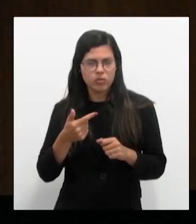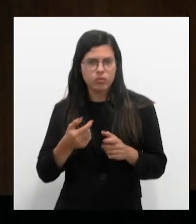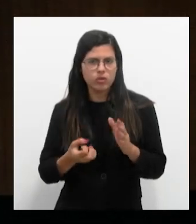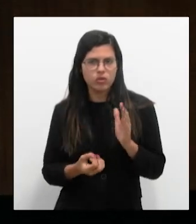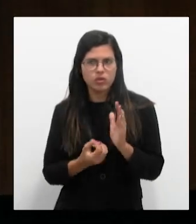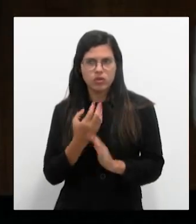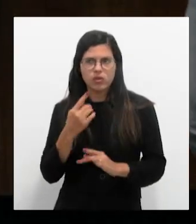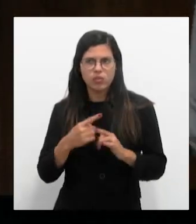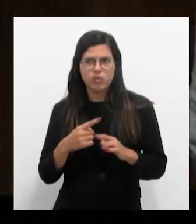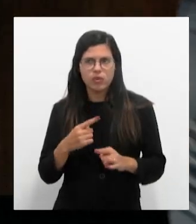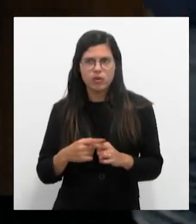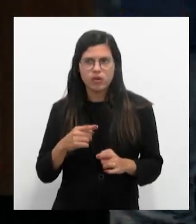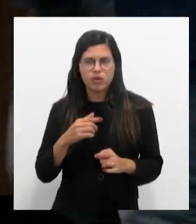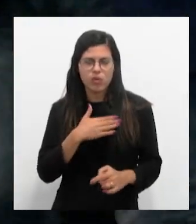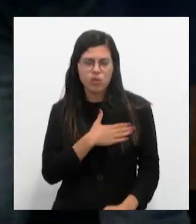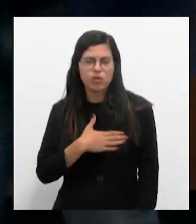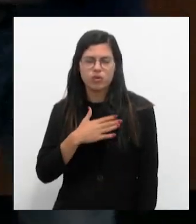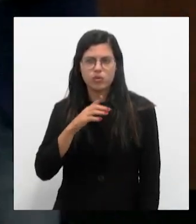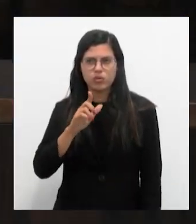o meu afilhado querido.